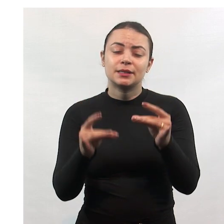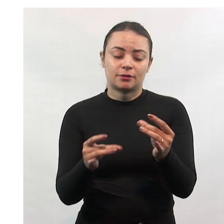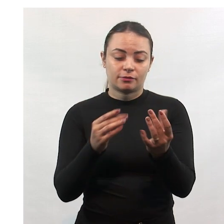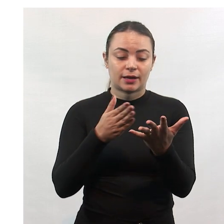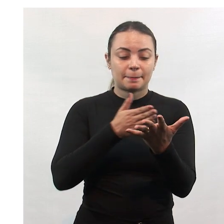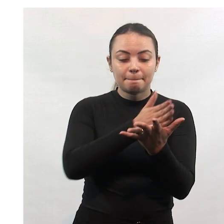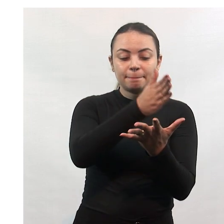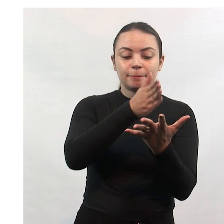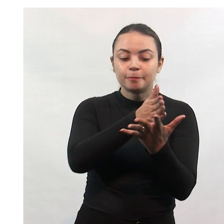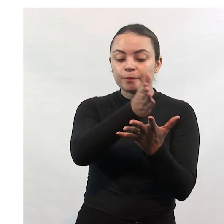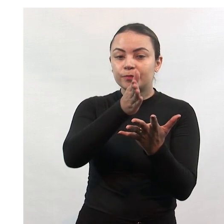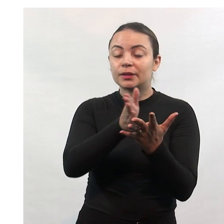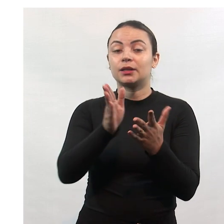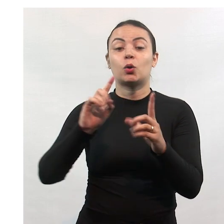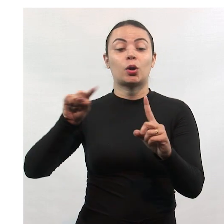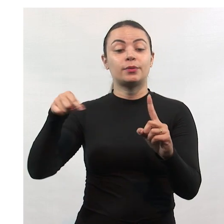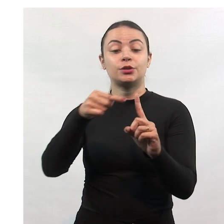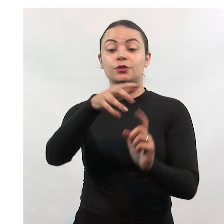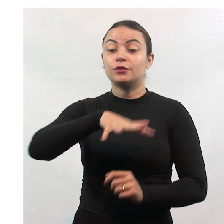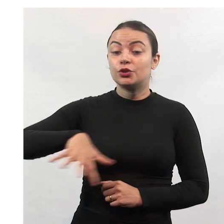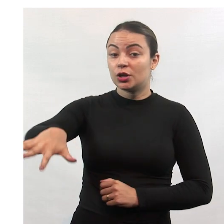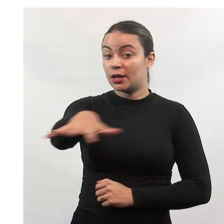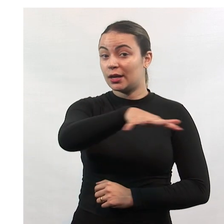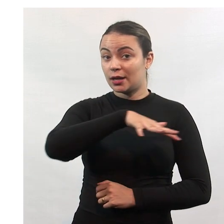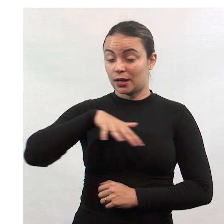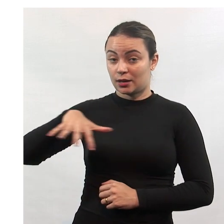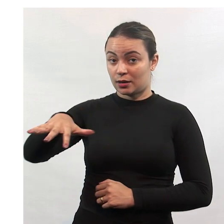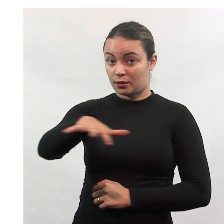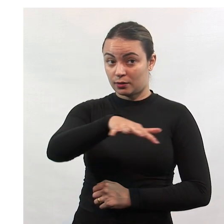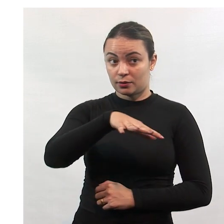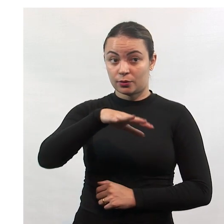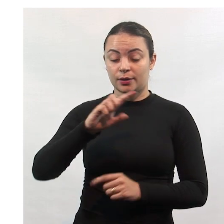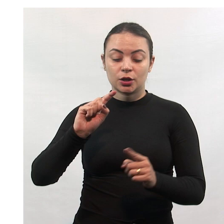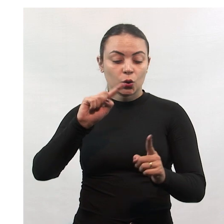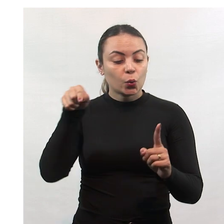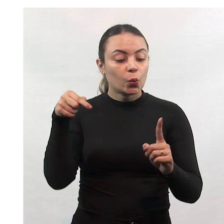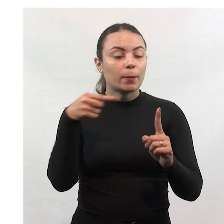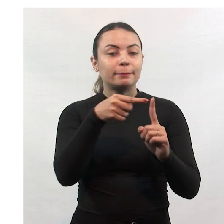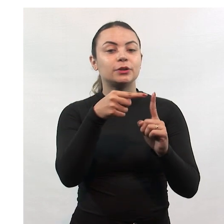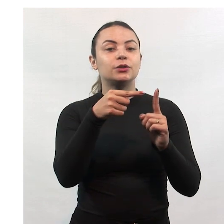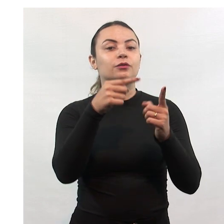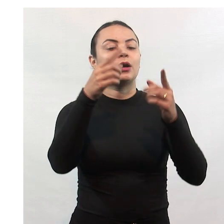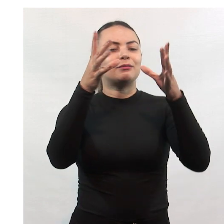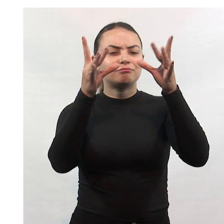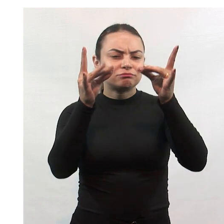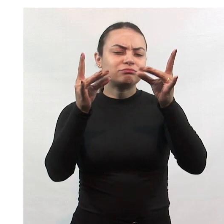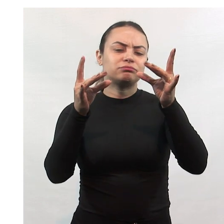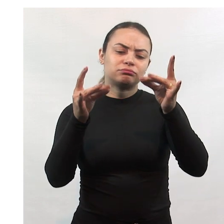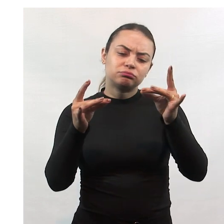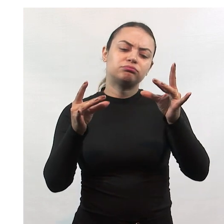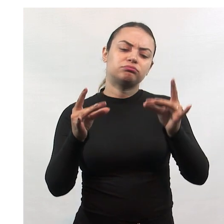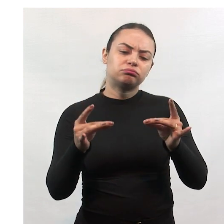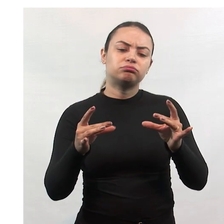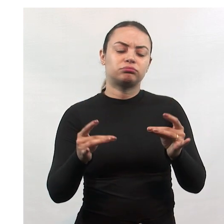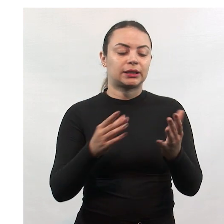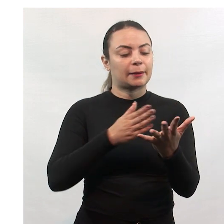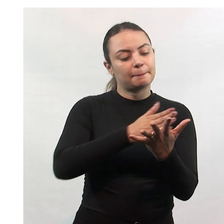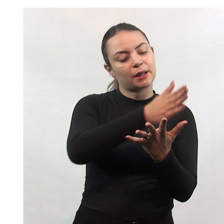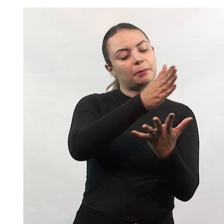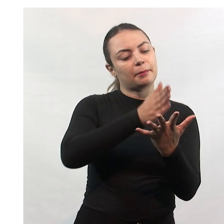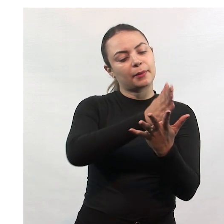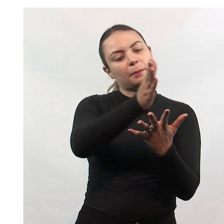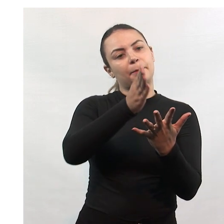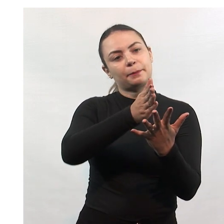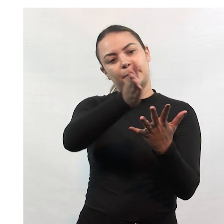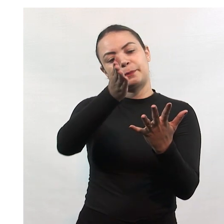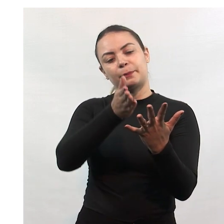pesquisa, para que, ao final, juntos, ele atinja o objetivo geral, né? Então, ele vai mostrar o que se